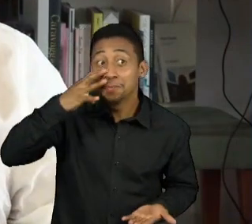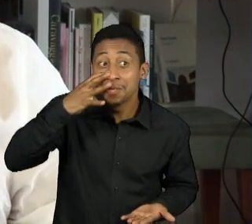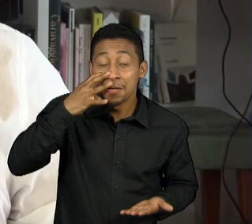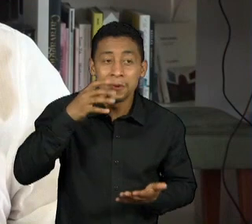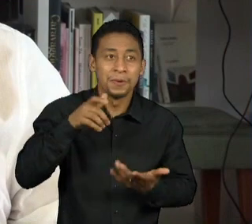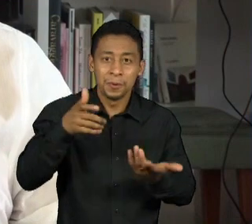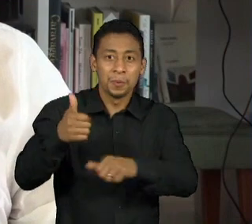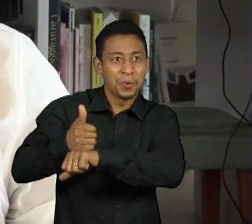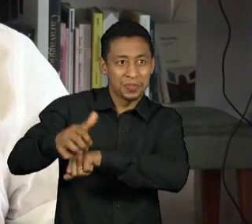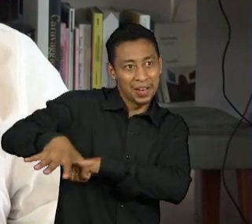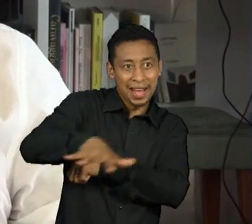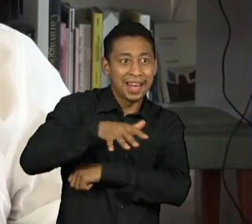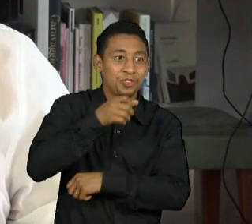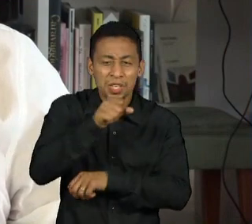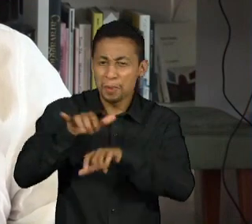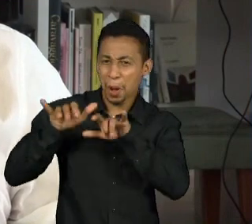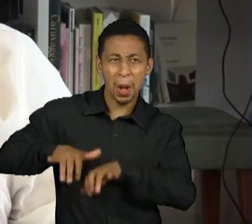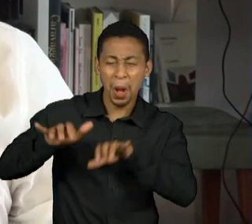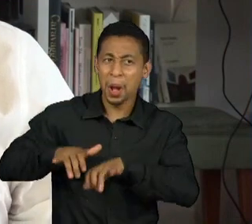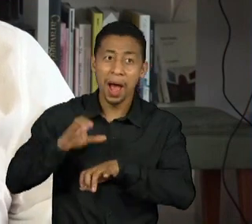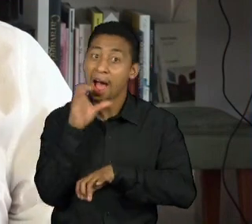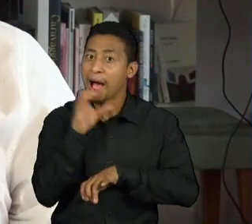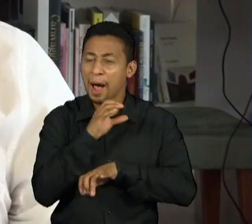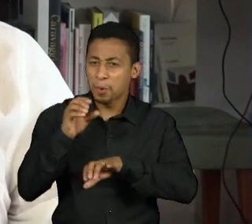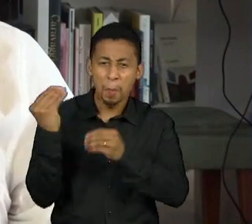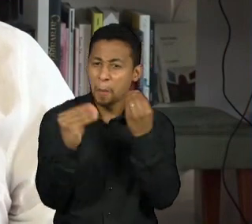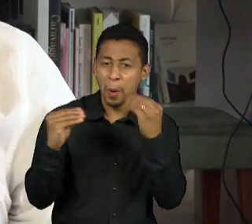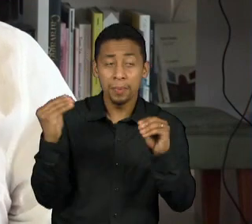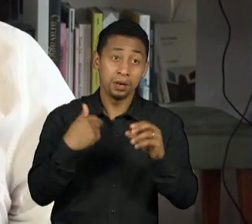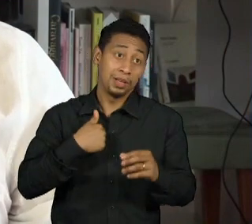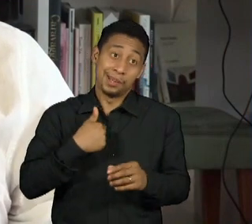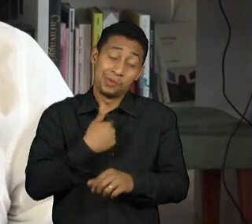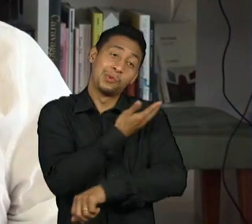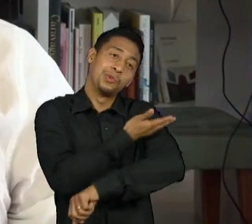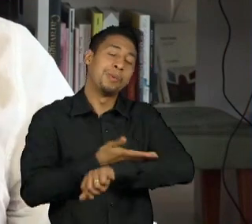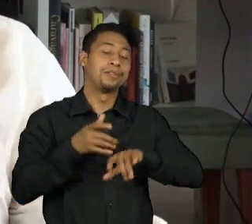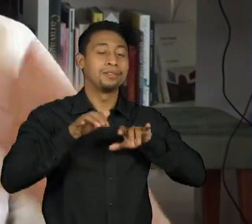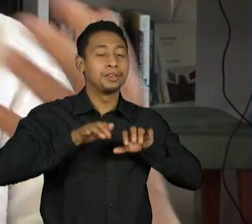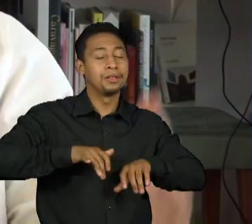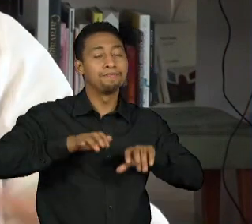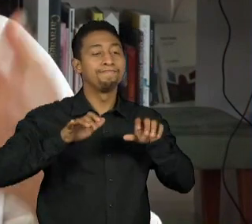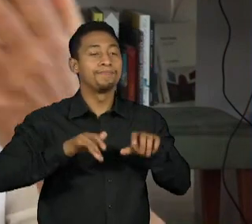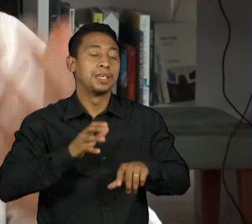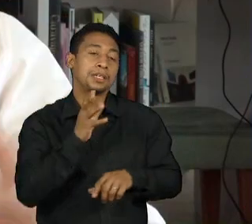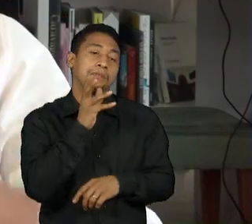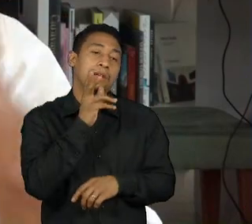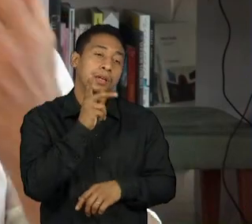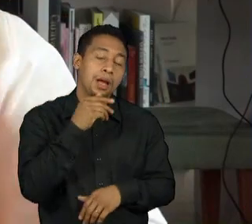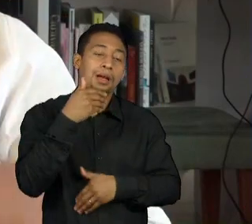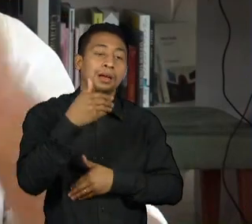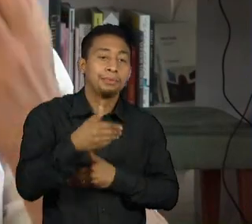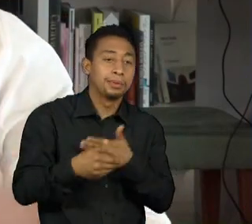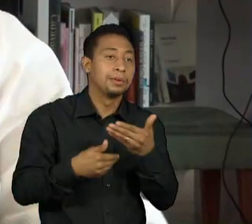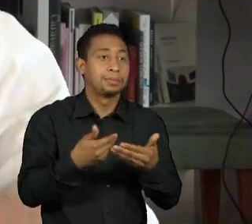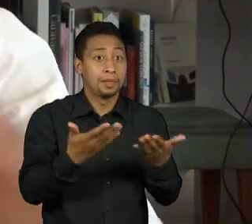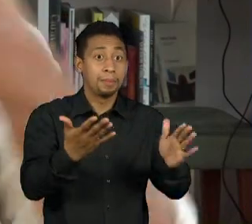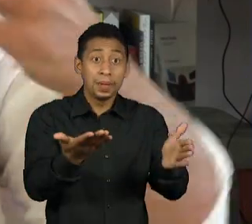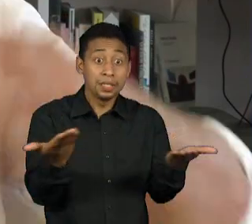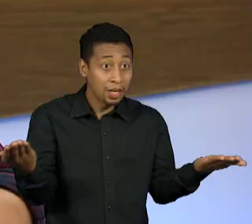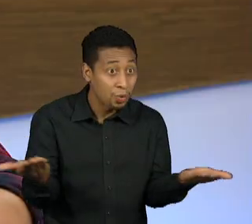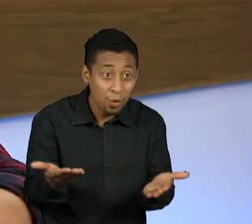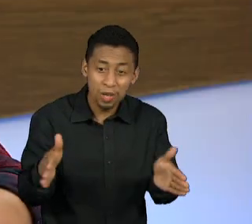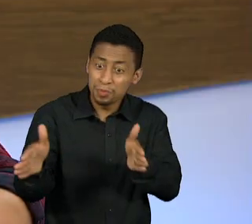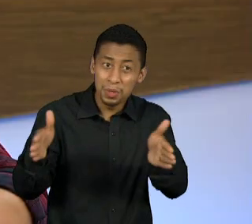porque eu escrevo, diferentemente do Jorge, eu escrevo muito devagar. E aí essa peça deu tudo isso, a